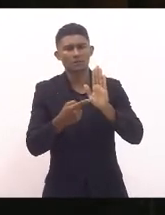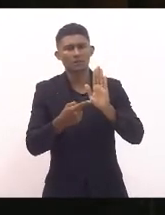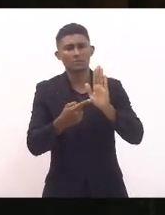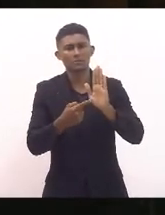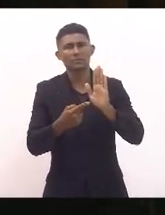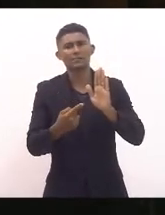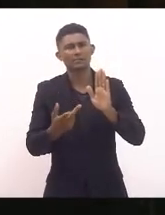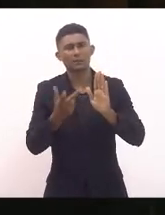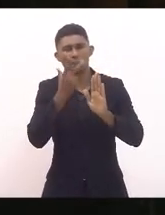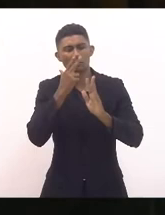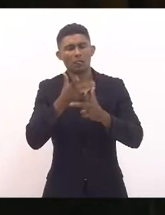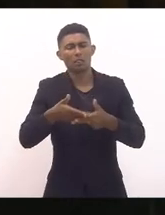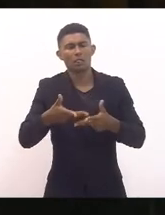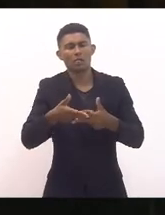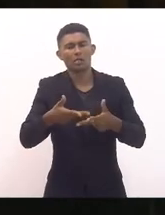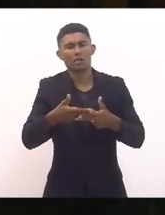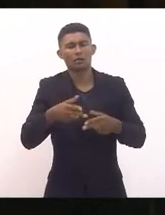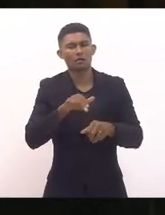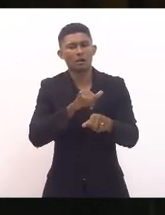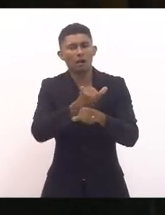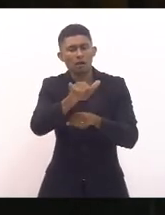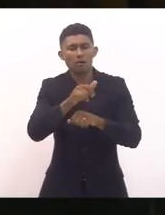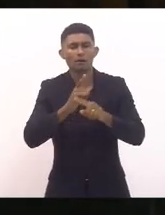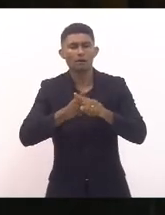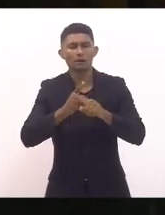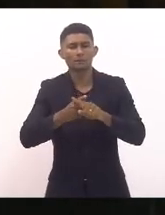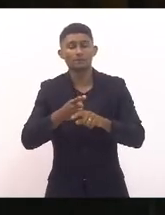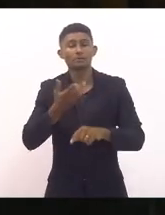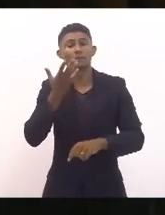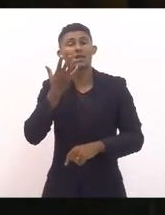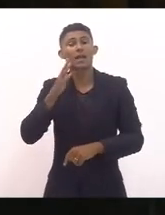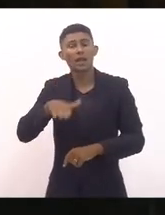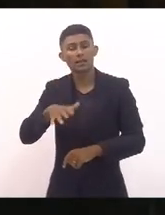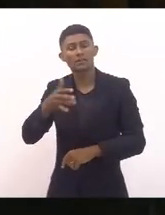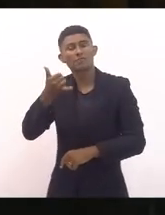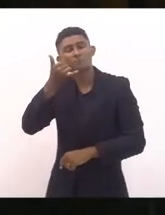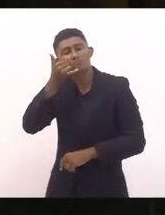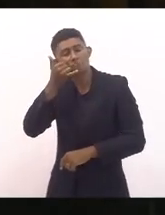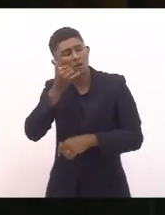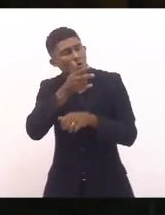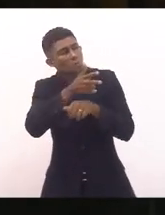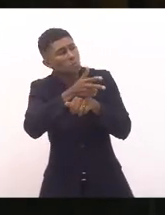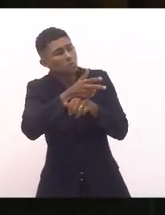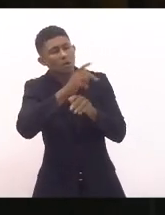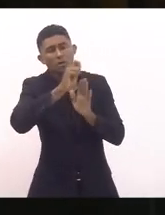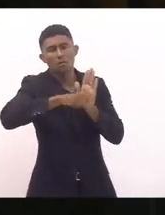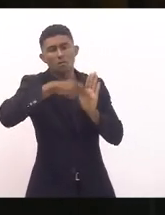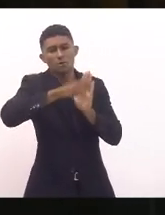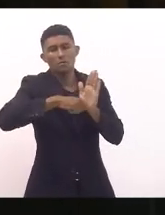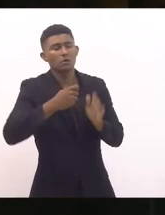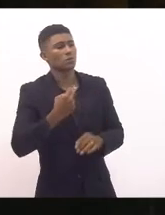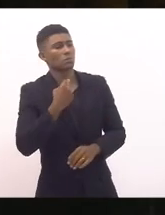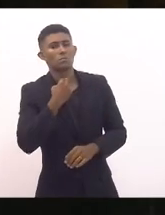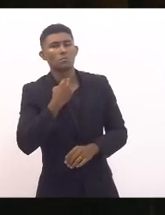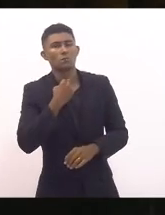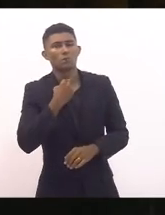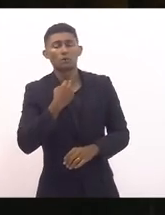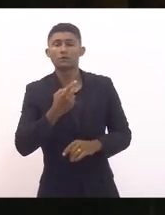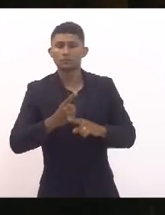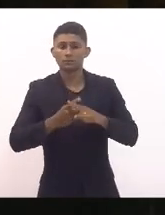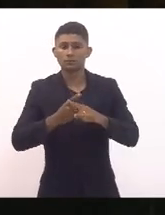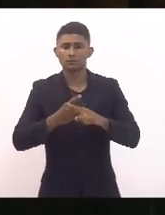Troia, aonde impede que as nossas crianças possam filmar ou gravar qualquer tipo de conteúdo